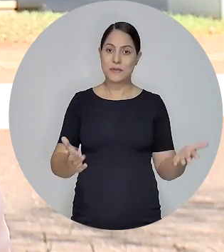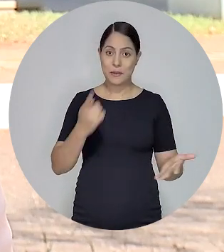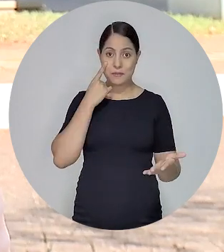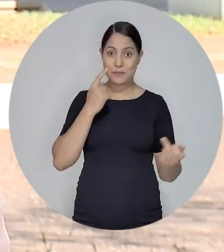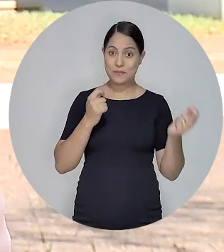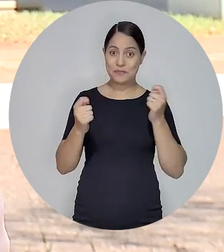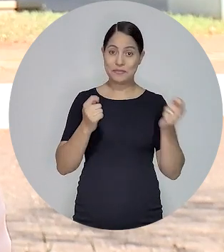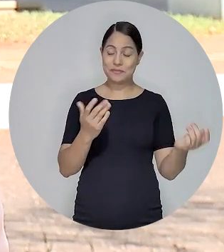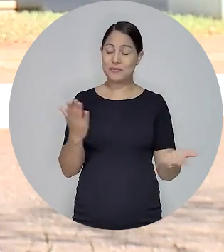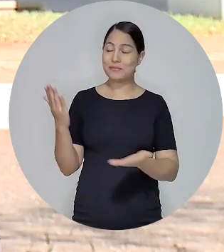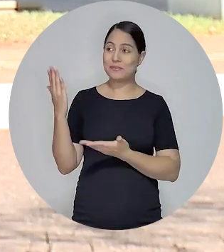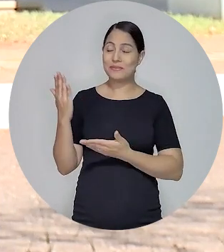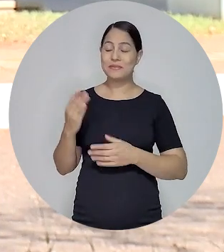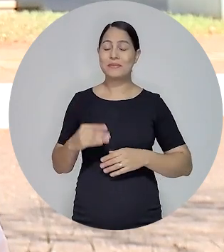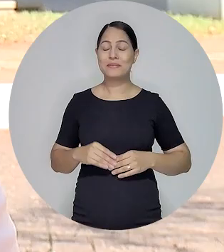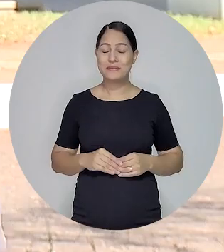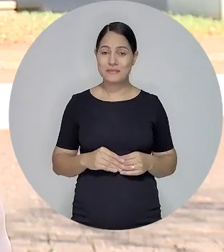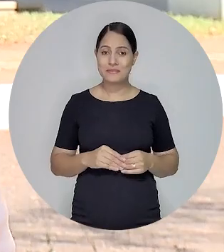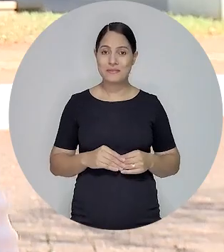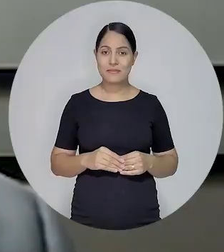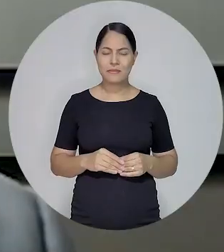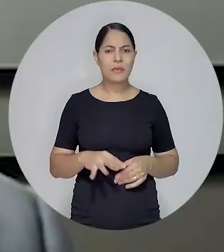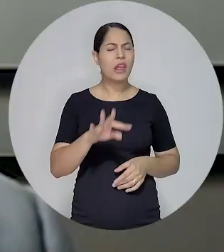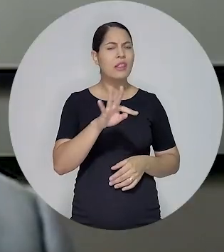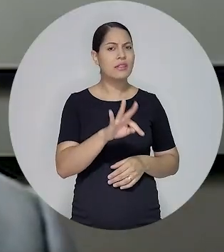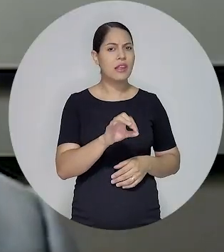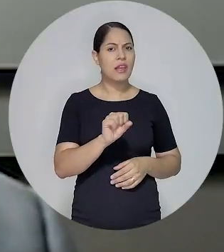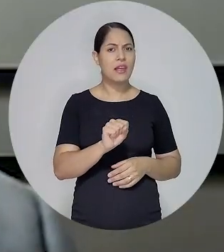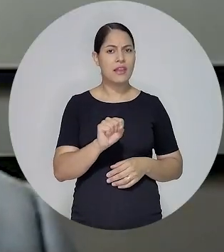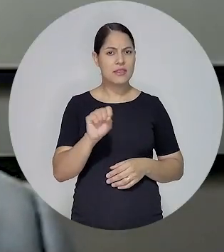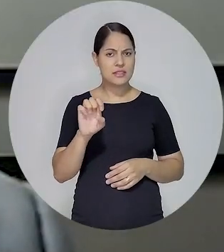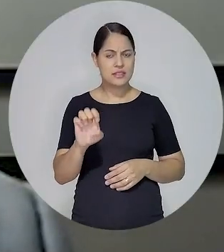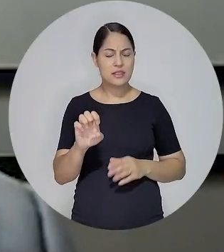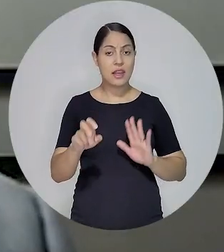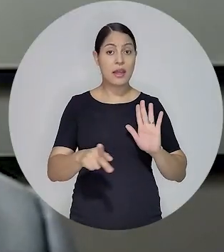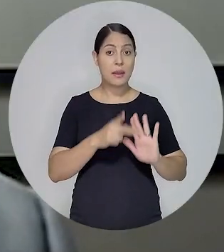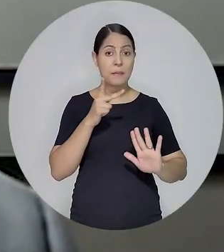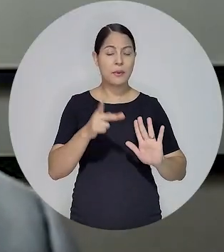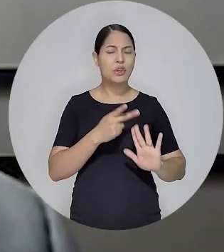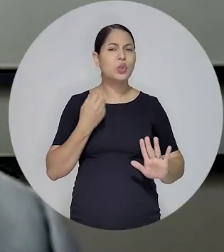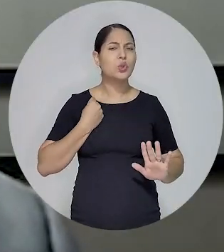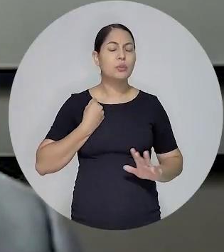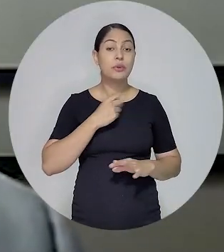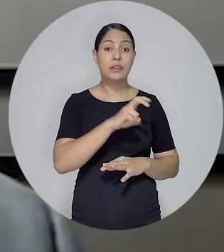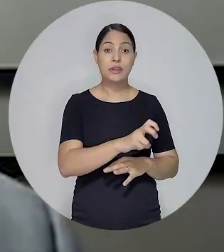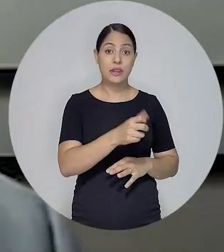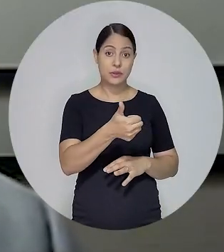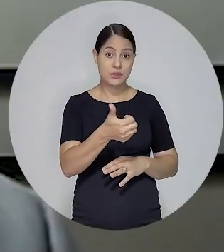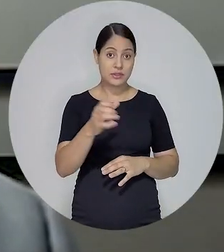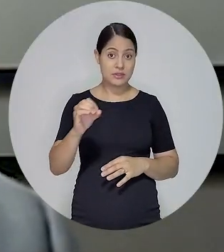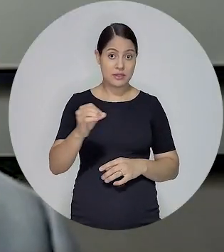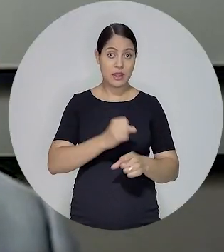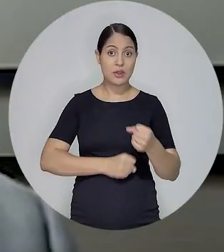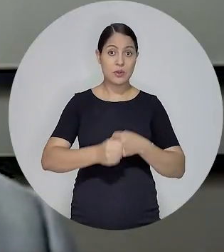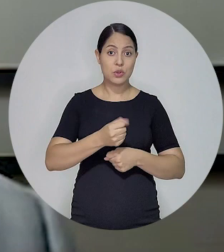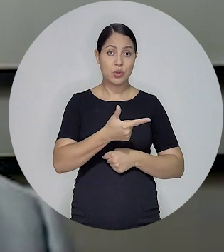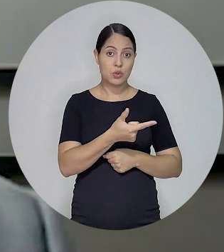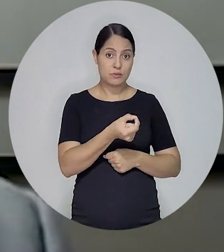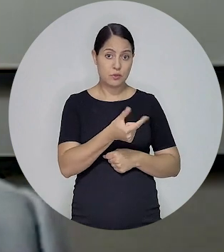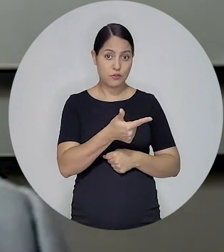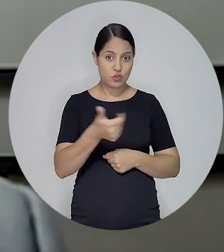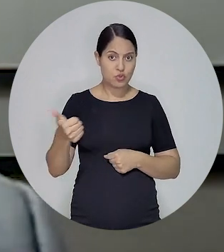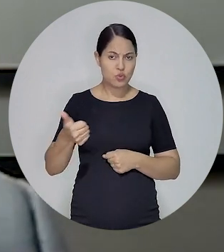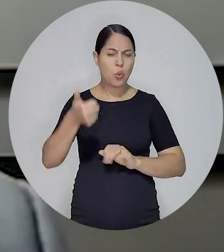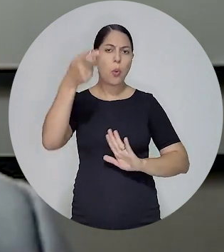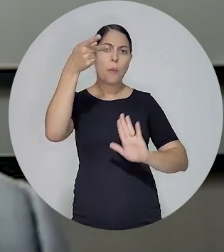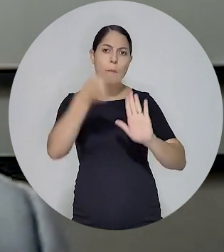confiança nas instituições. Acompanhe na entrevista. O TSE, através de uma portaria, a portaria 510 de